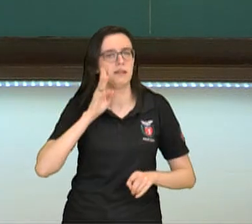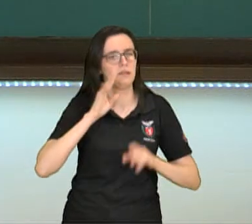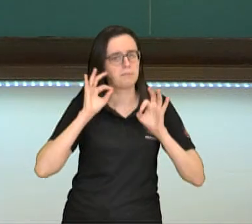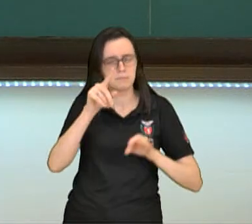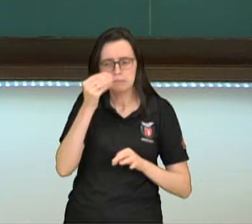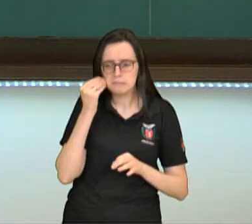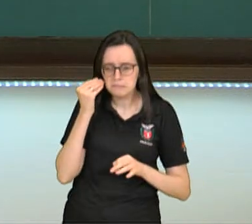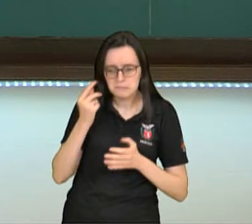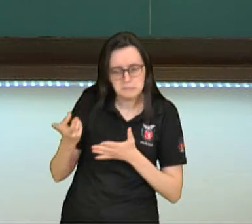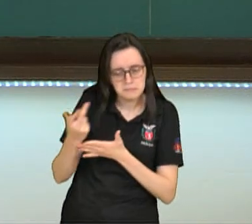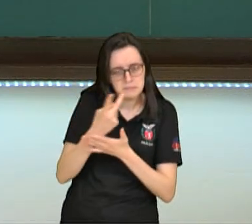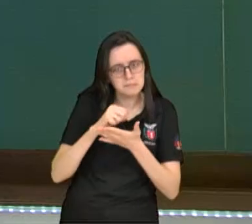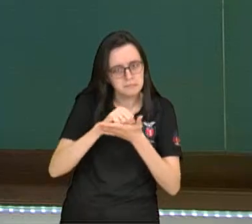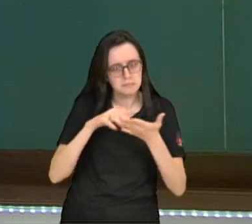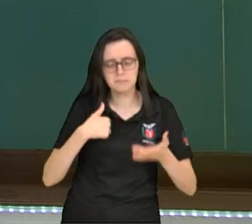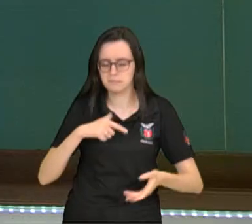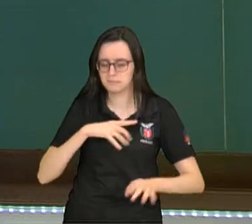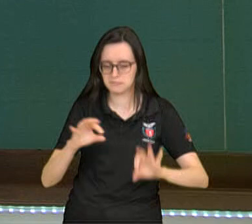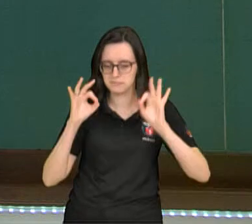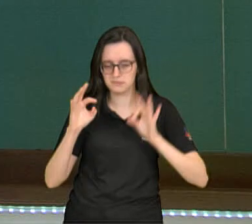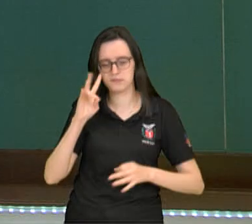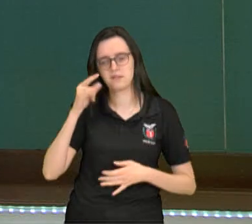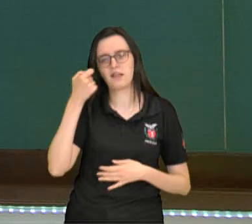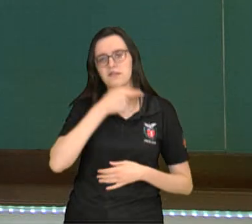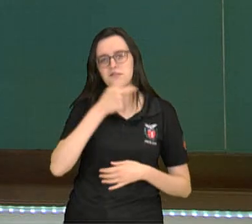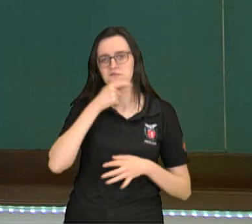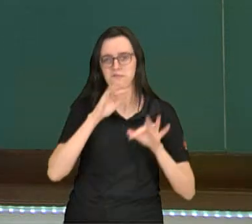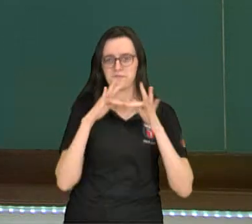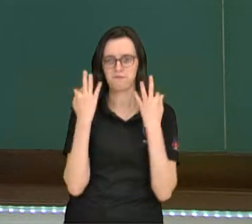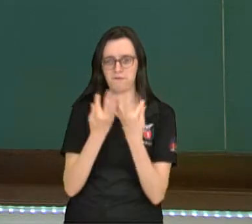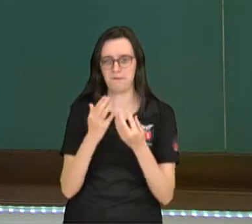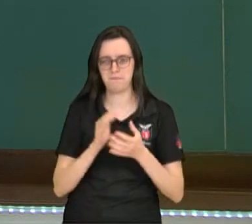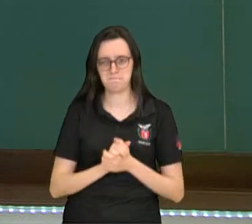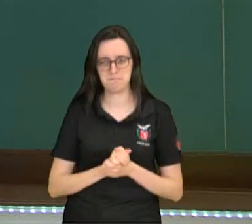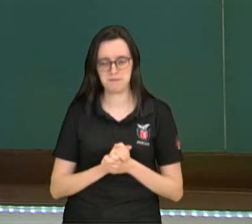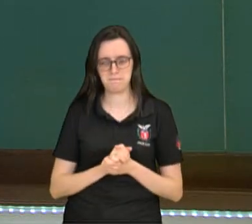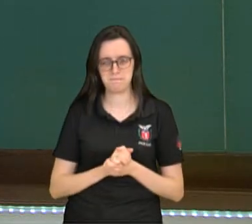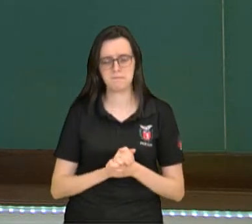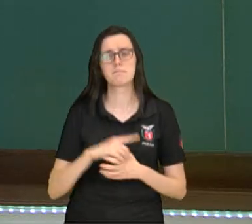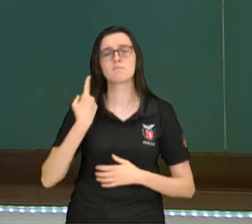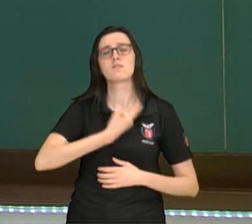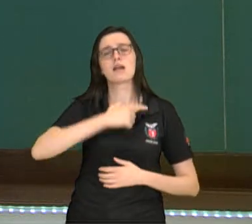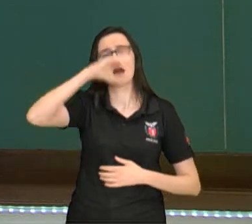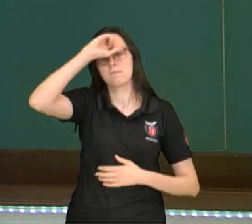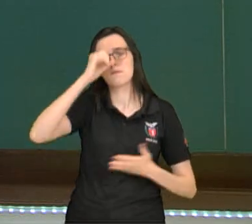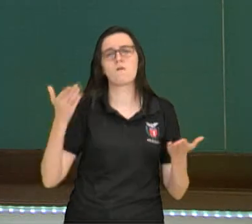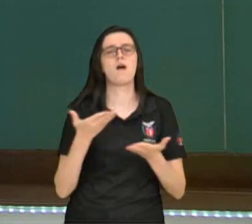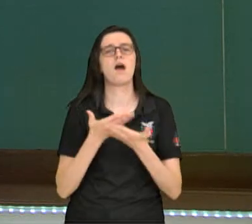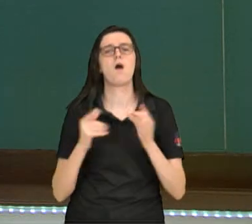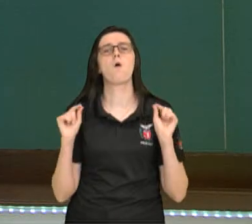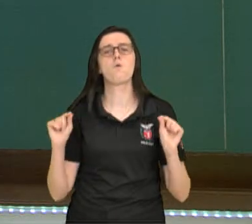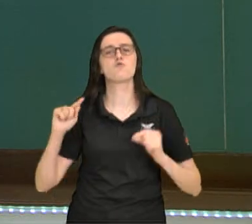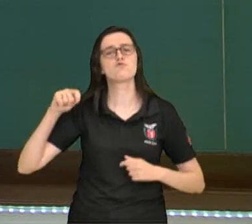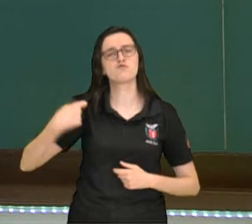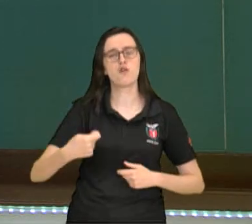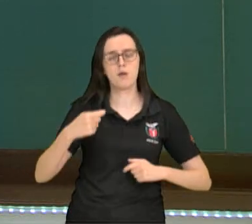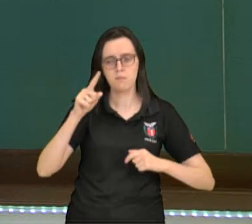realmente fizer a atividade, tenho certeza que vai ser divertido para a família. E o que a gente viu na nossa aula de hoje